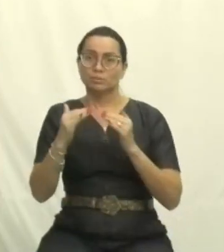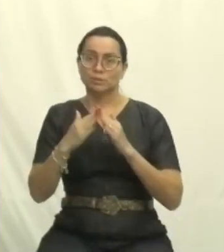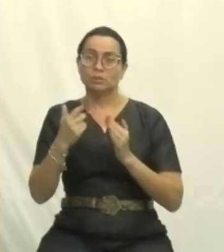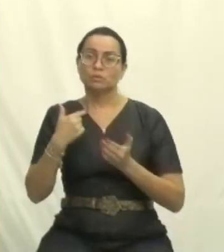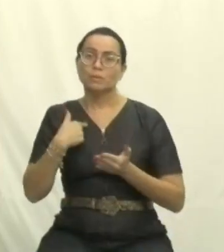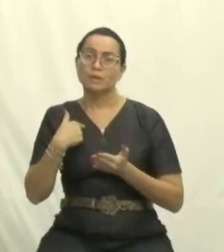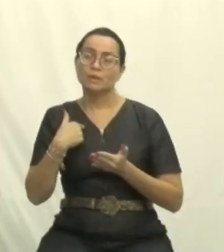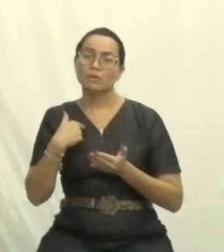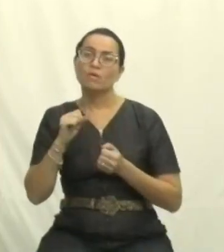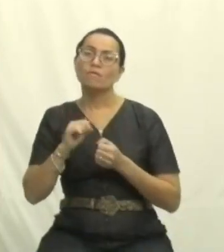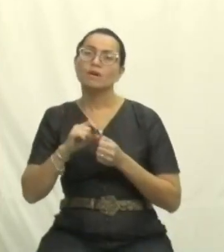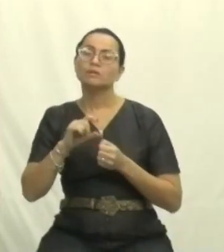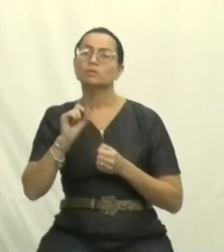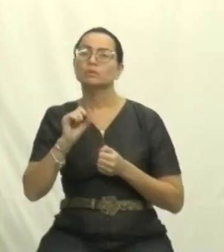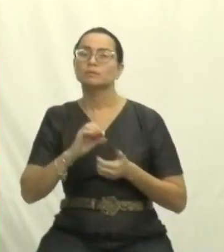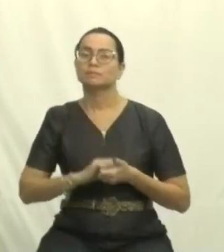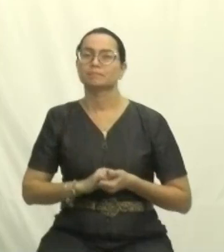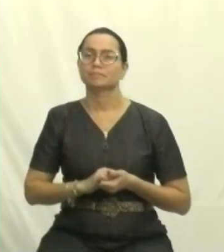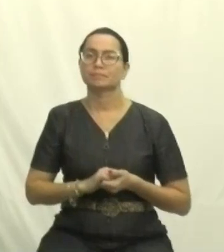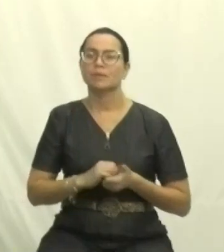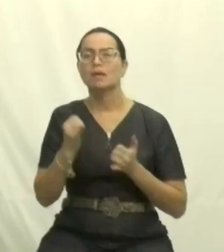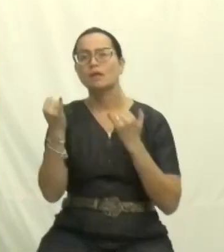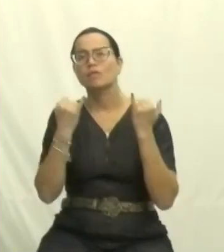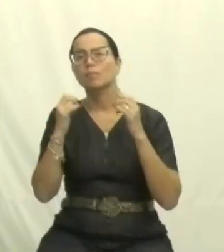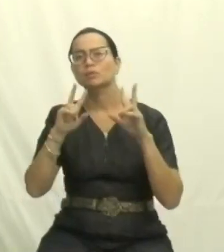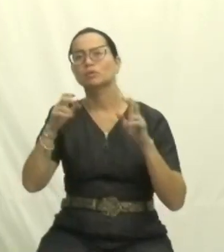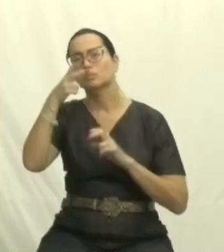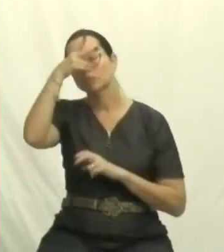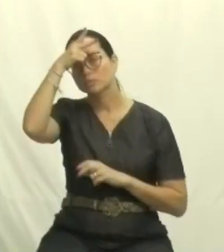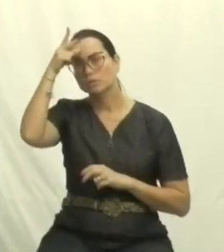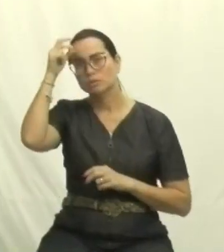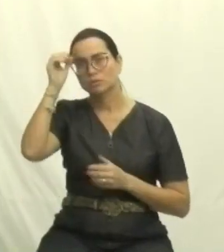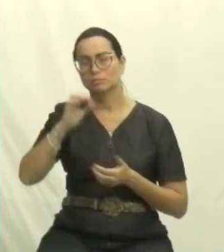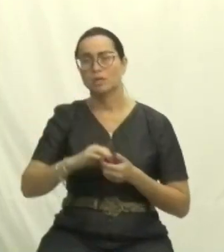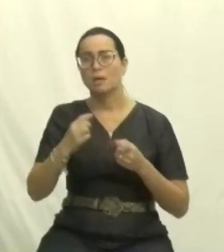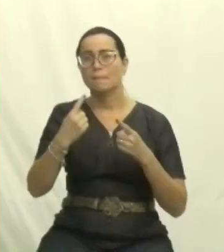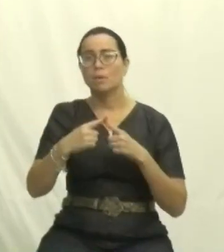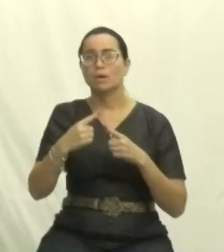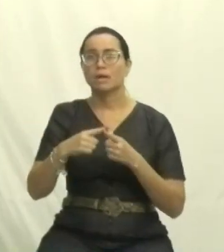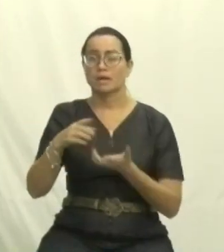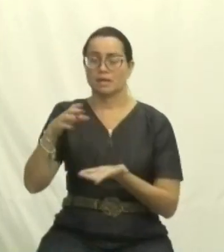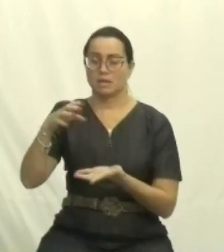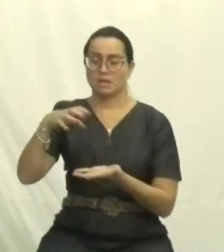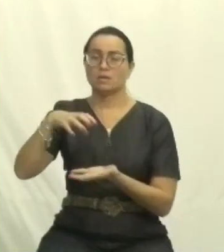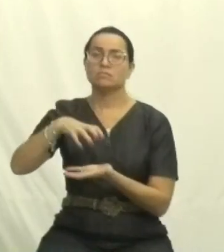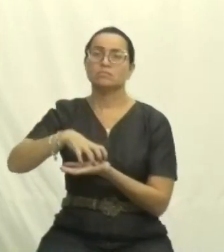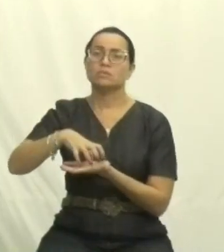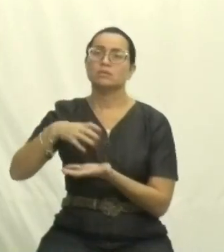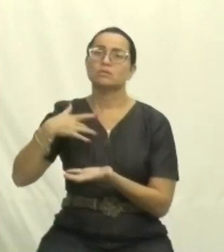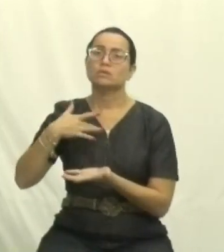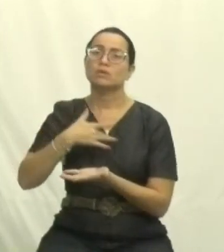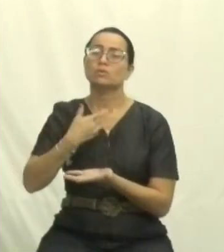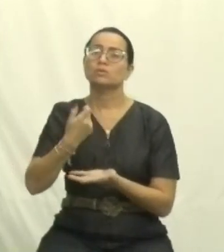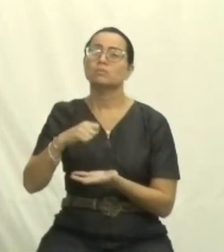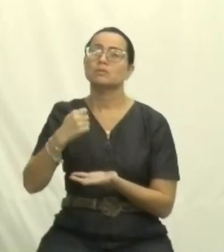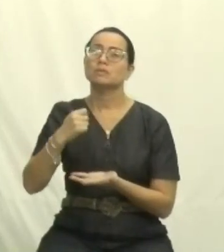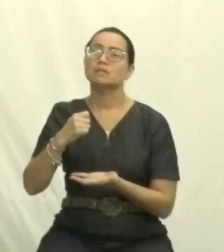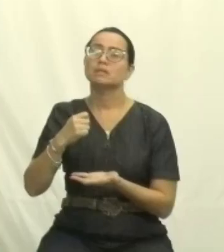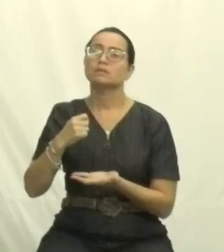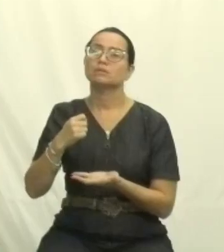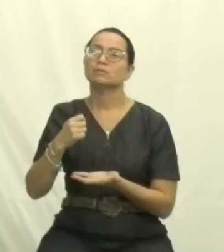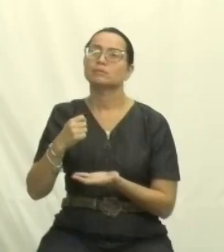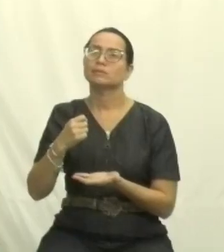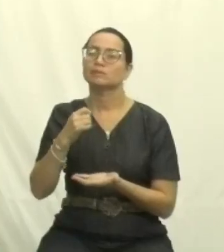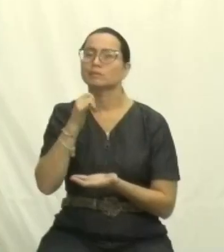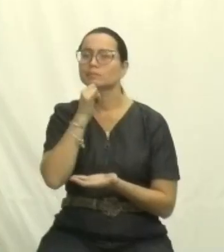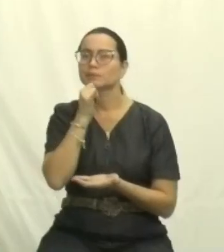algumas informações ao executivo. Porque algumas unidades de saúde também estão precisando de cortar o